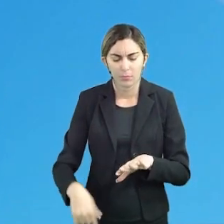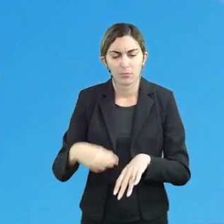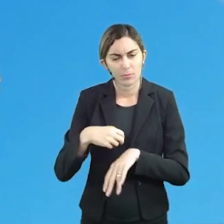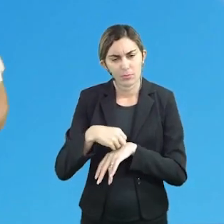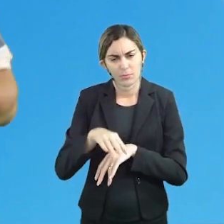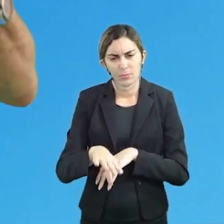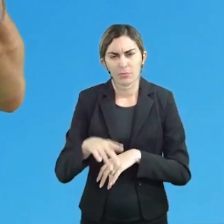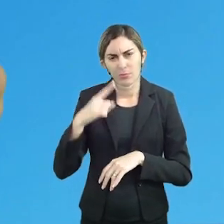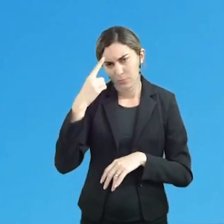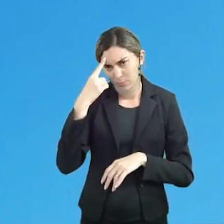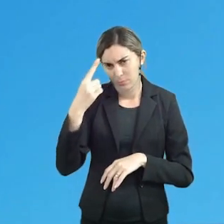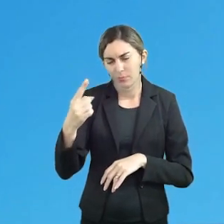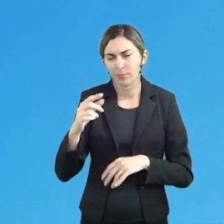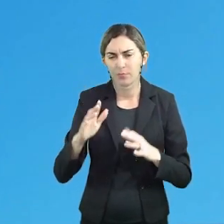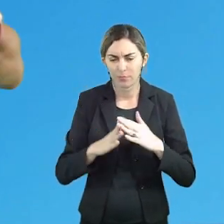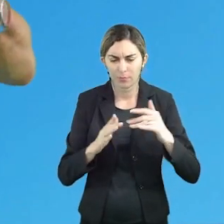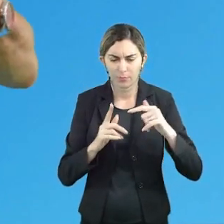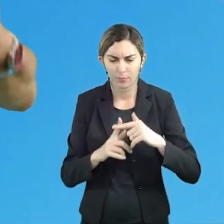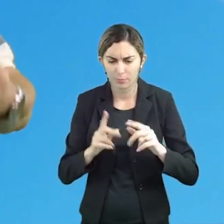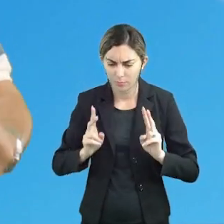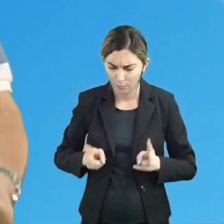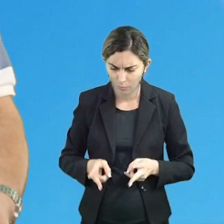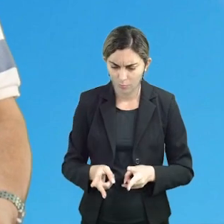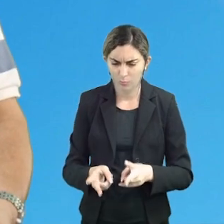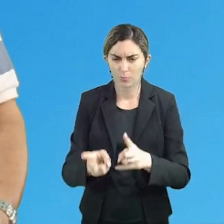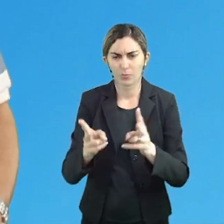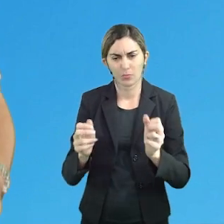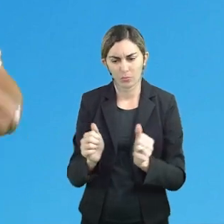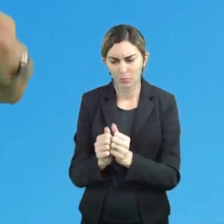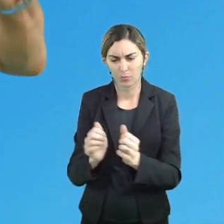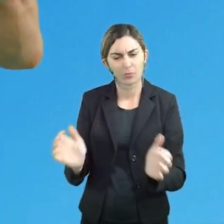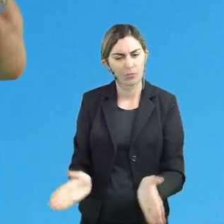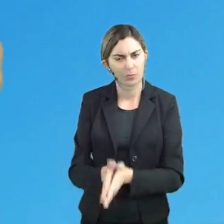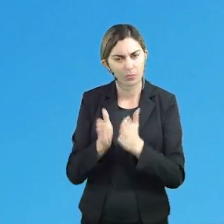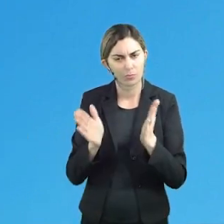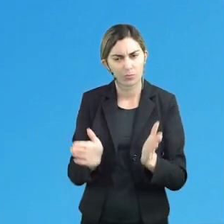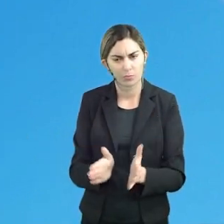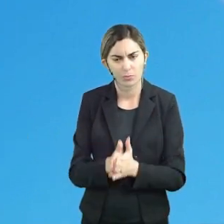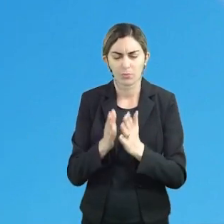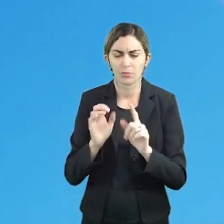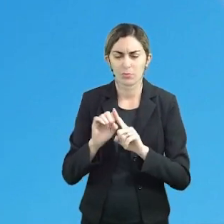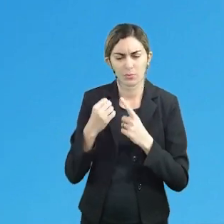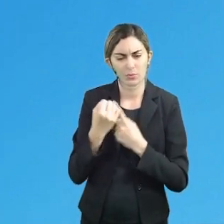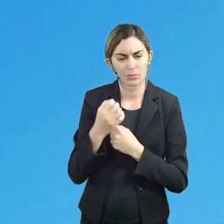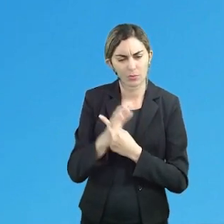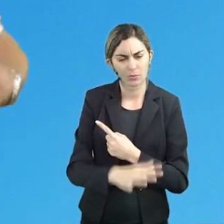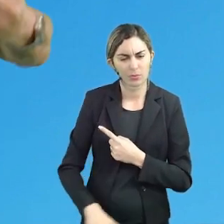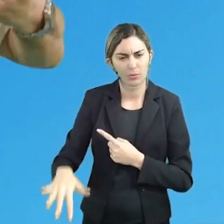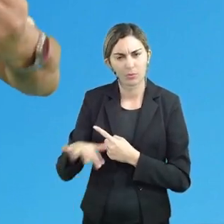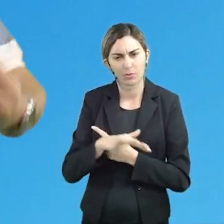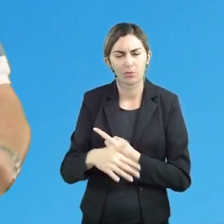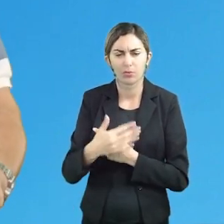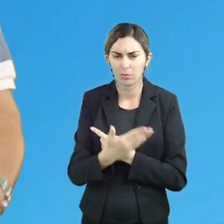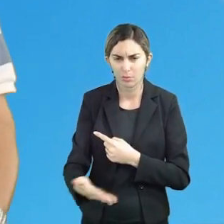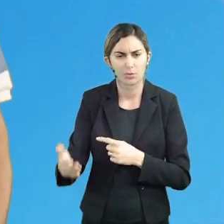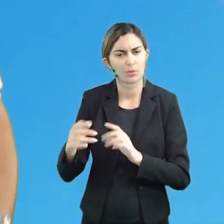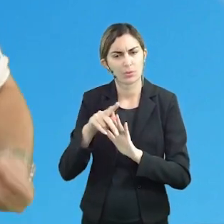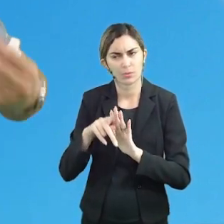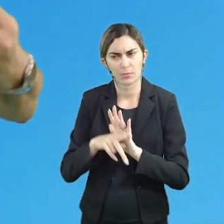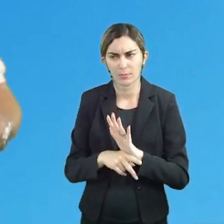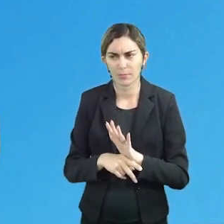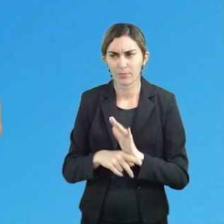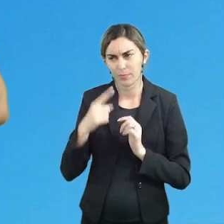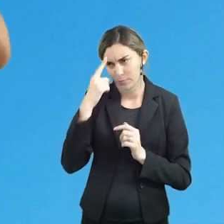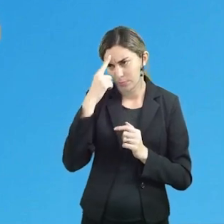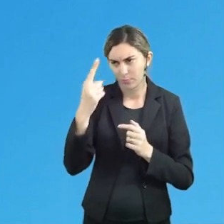essa ideia de uma igreja que caminha com o pobre, que está junto às questões sociais. Esse era o seu plano, o